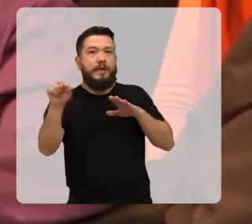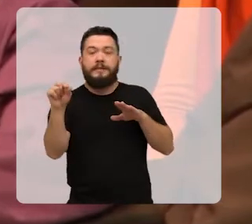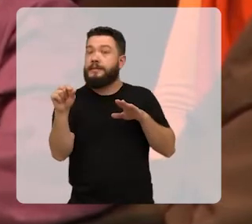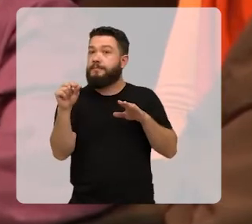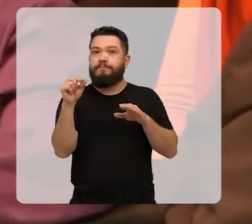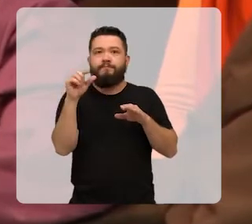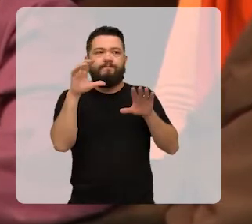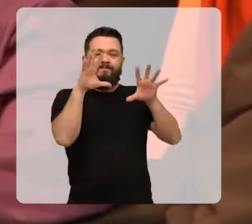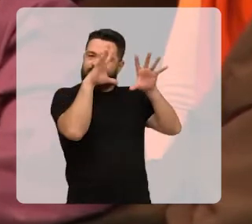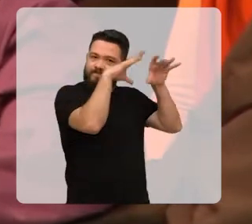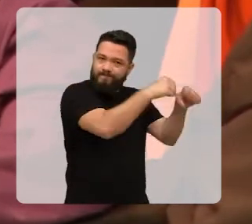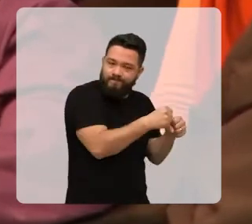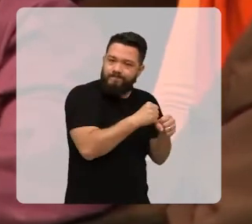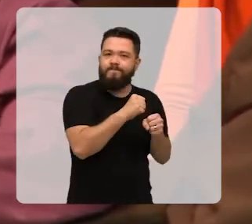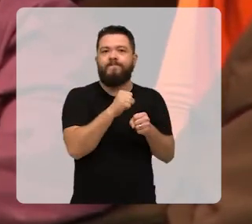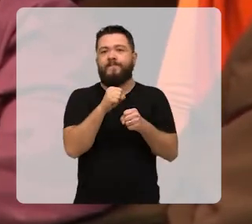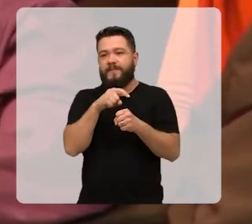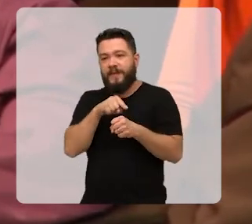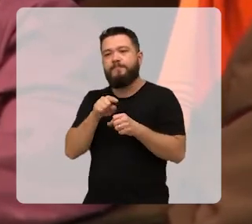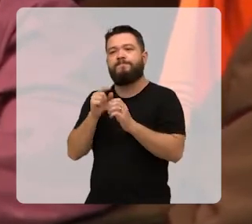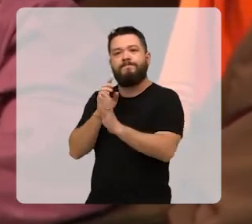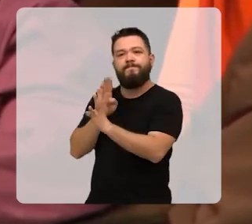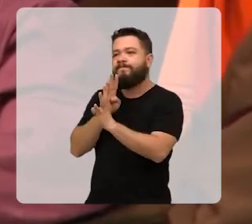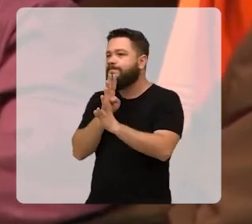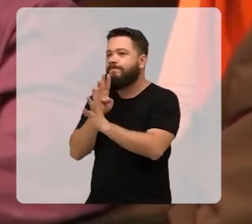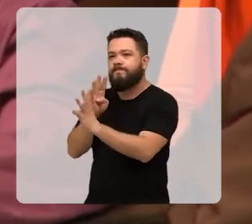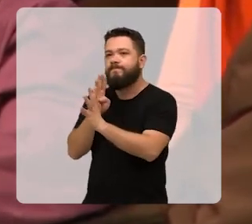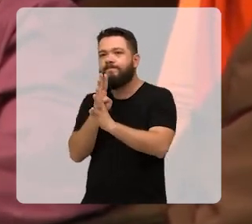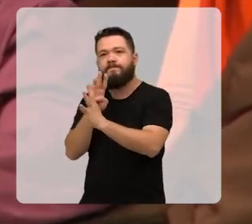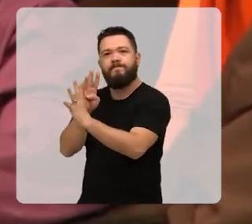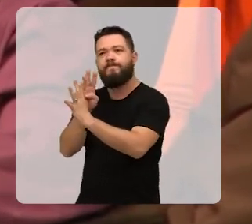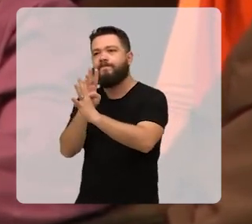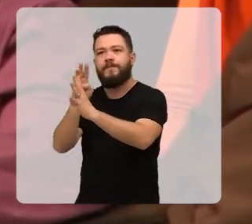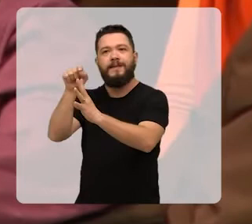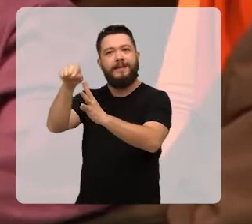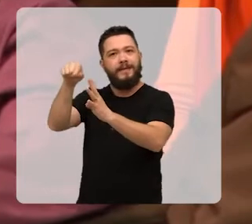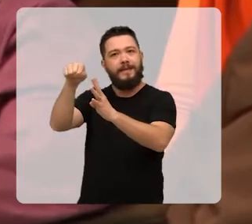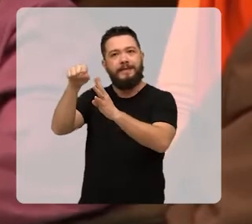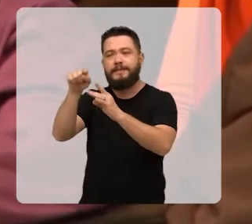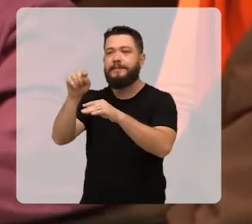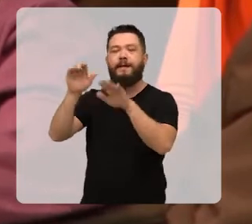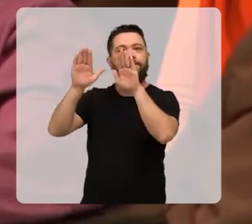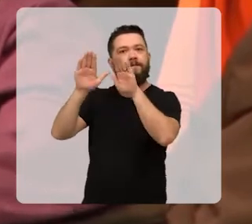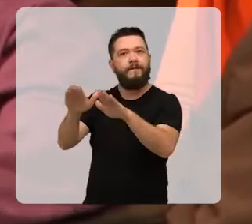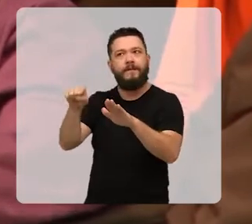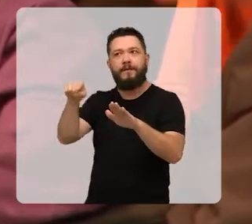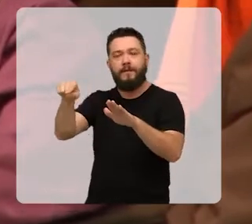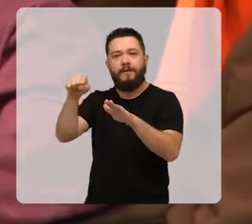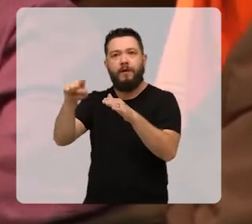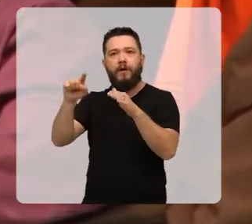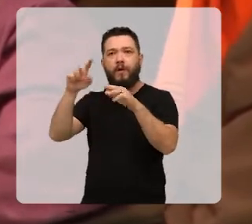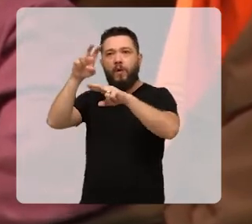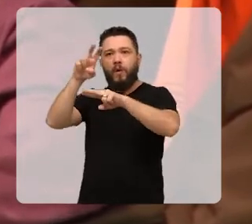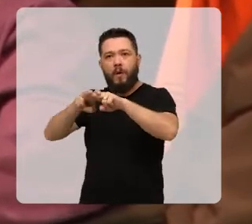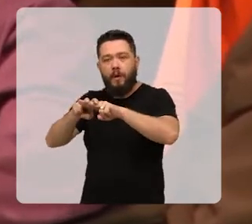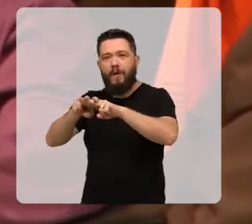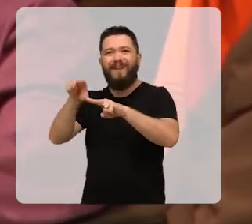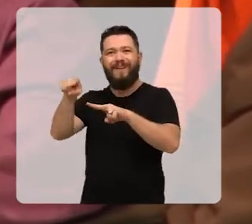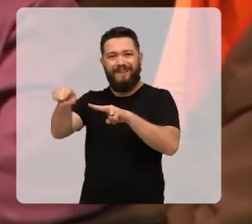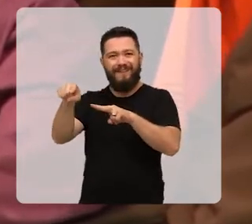levados para o campo de transição Westerbork, por ferrovia. Ninguém viu esses trens.